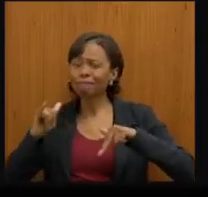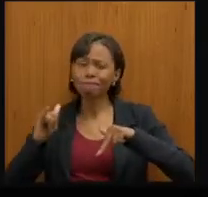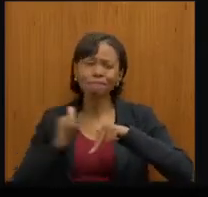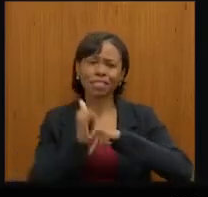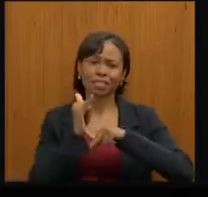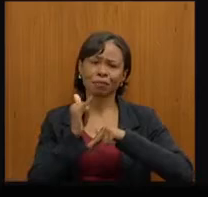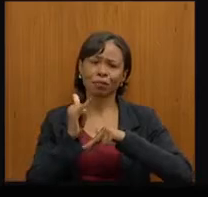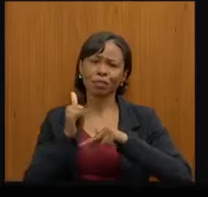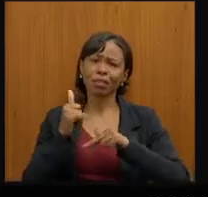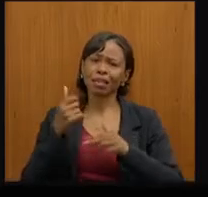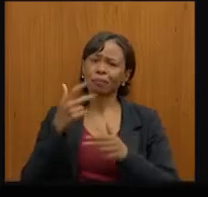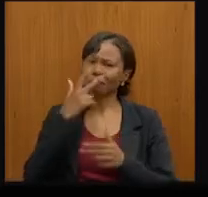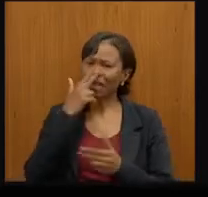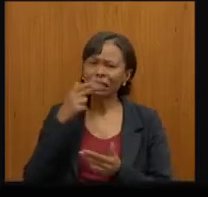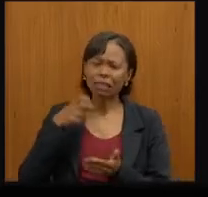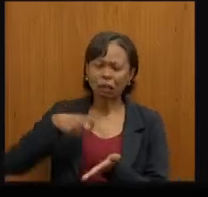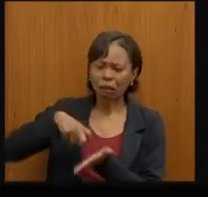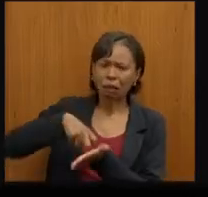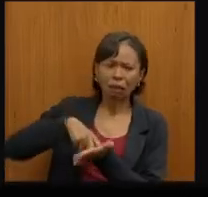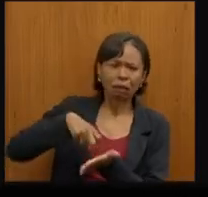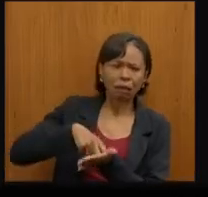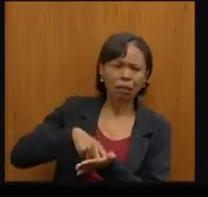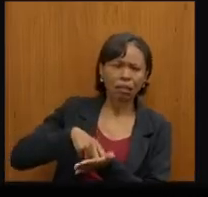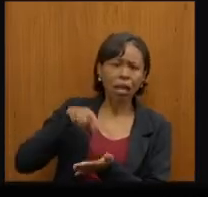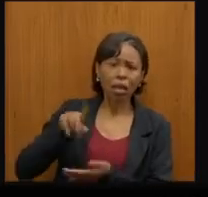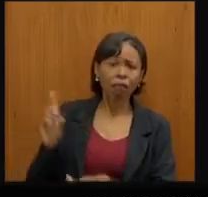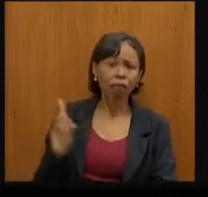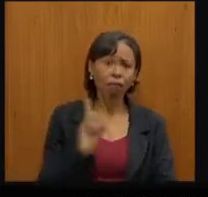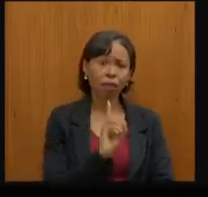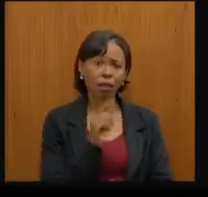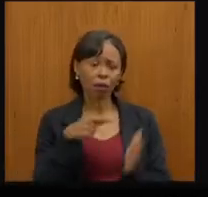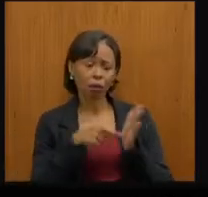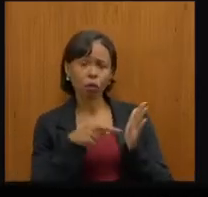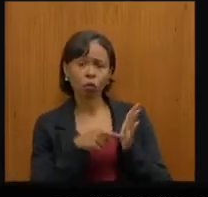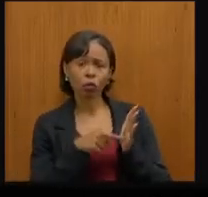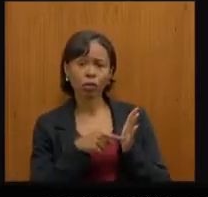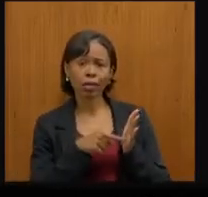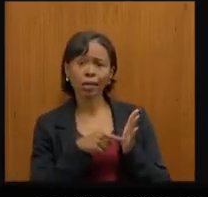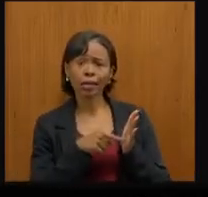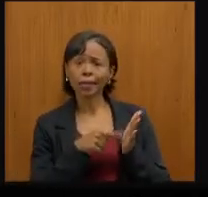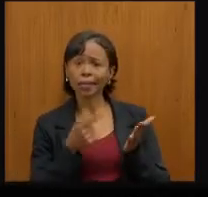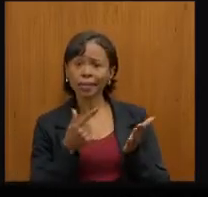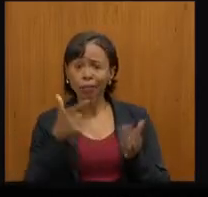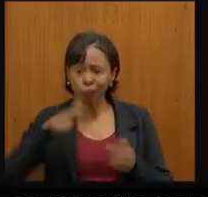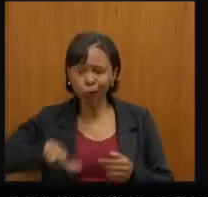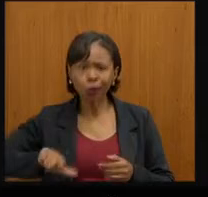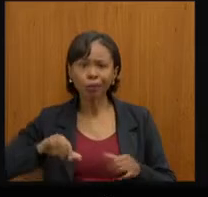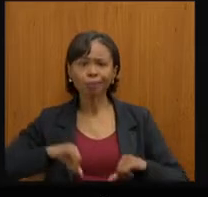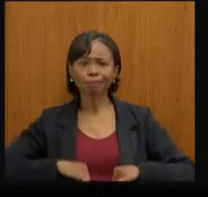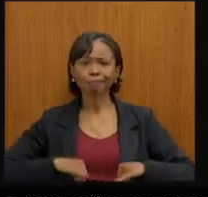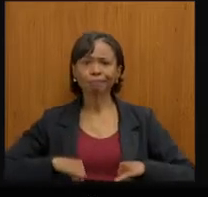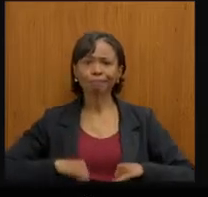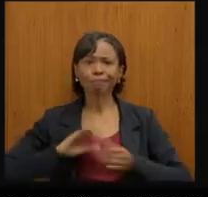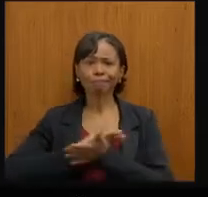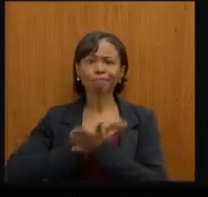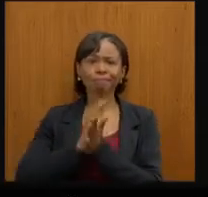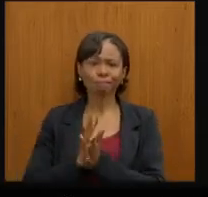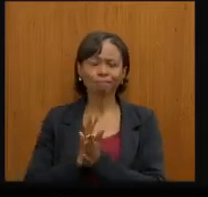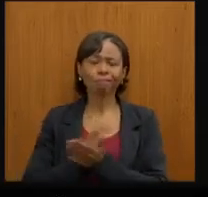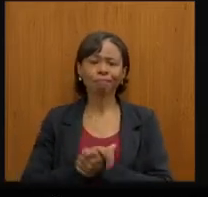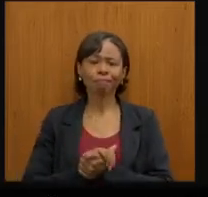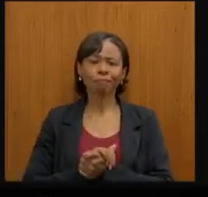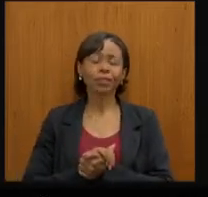comida naquele momento que ela chega ali para fazer a denúncia tem muito difícil não é essa parte que a gente está tentando trabalhar